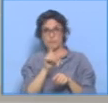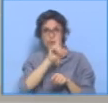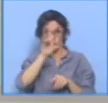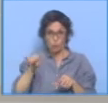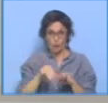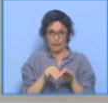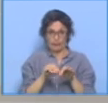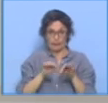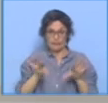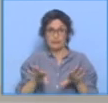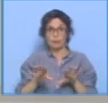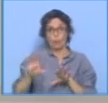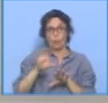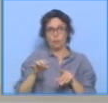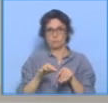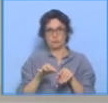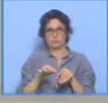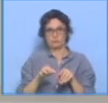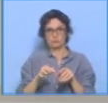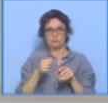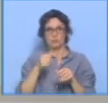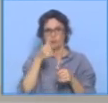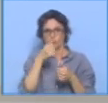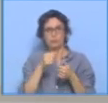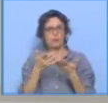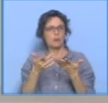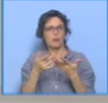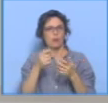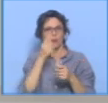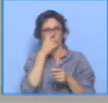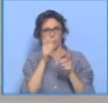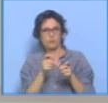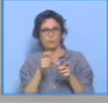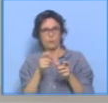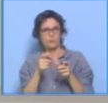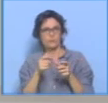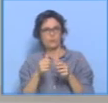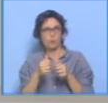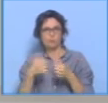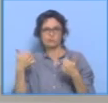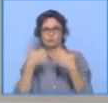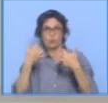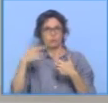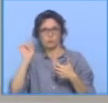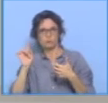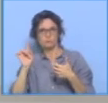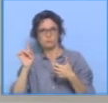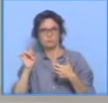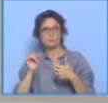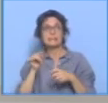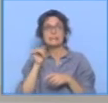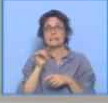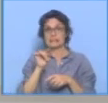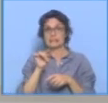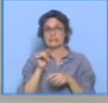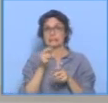é o inimigo, não é o adversário. Isso nem pensar. Não é? O livro do Levítico já tinha apresentado o amor ao